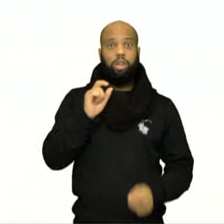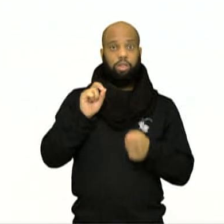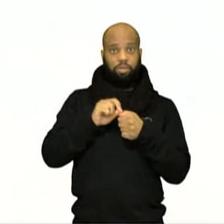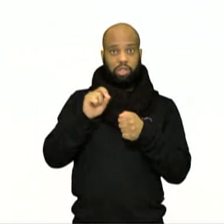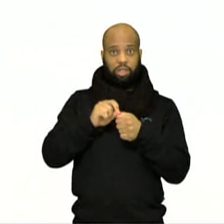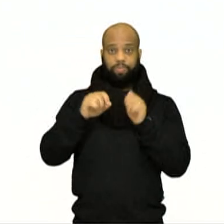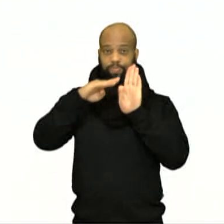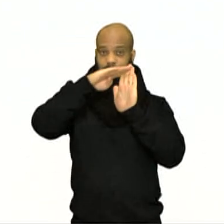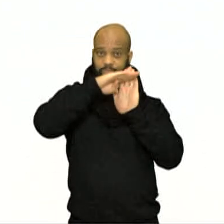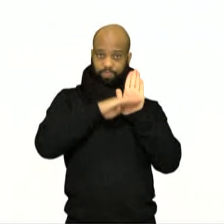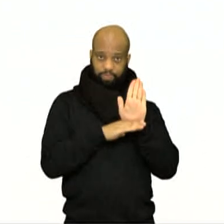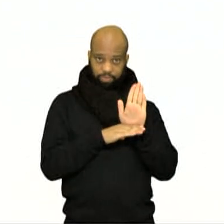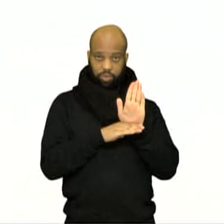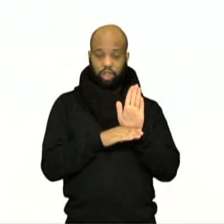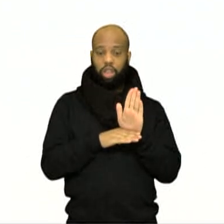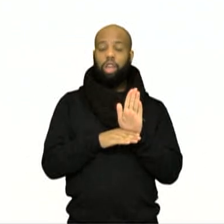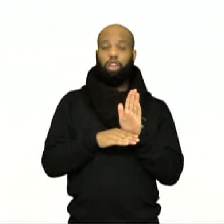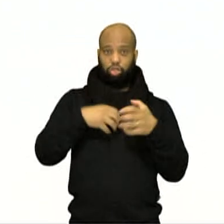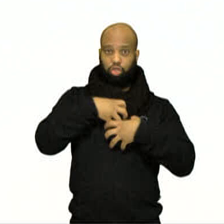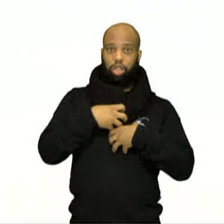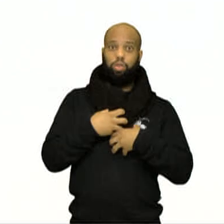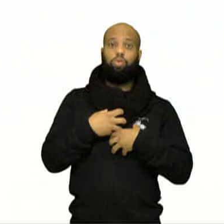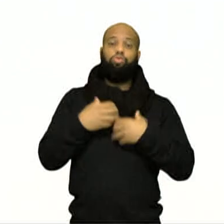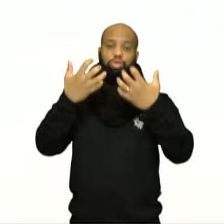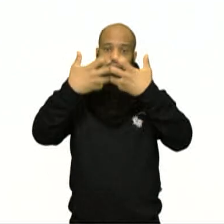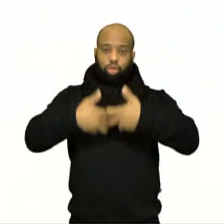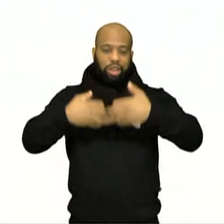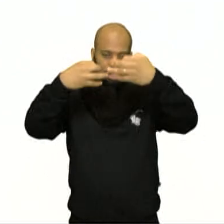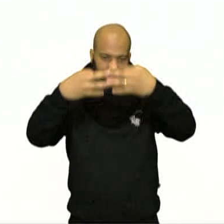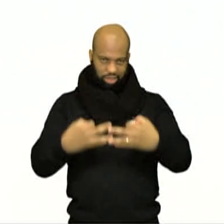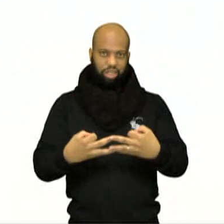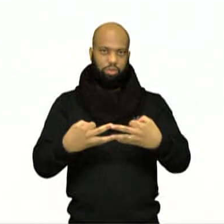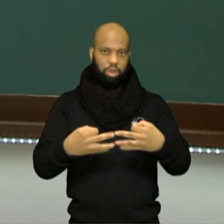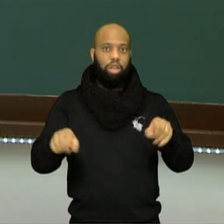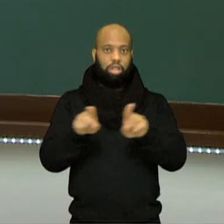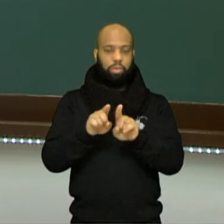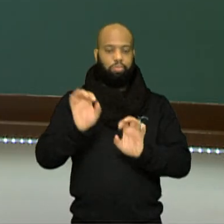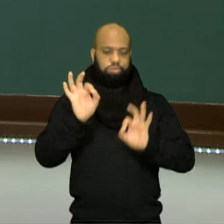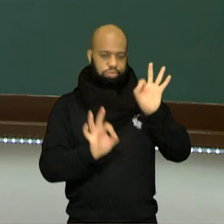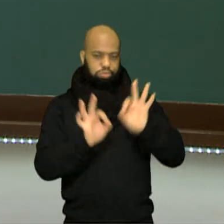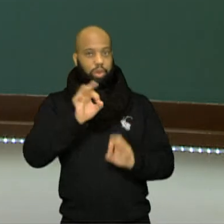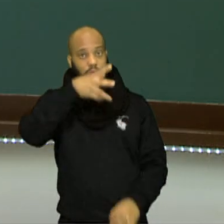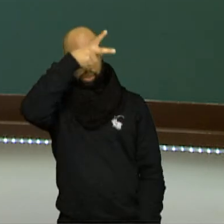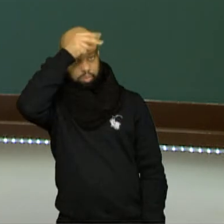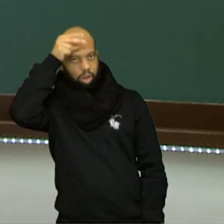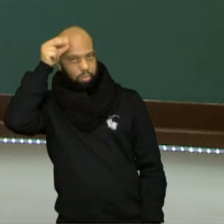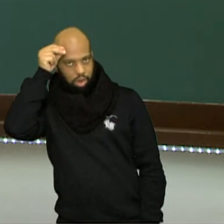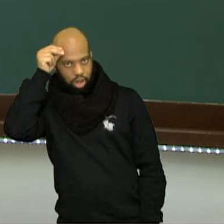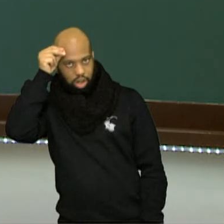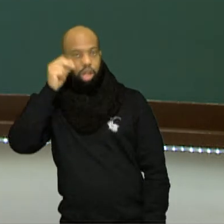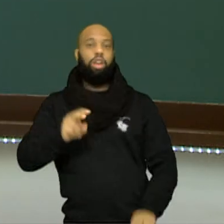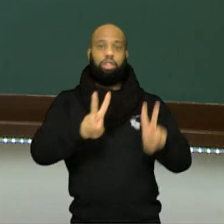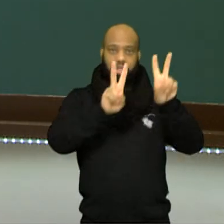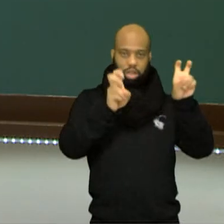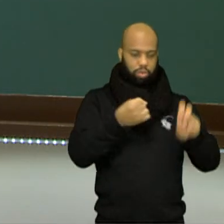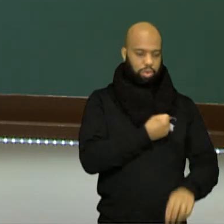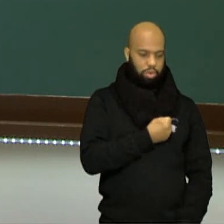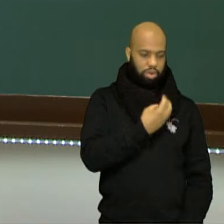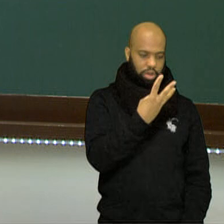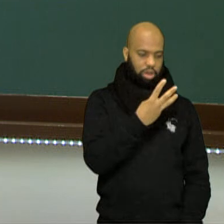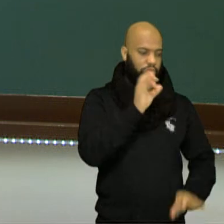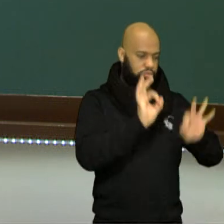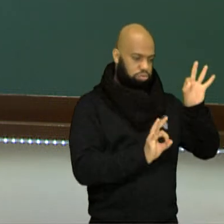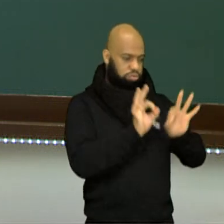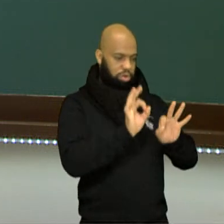estabelecimento de critérios para o bom funcionamento e a organização dos municípios. Lá no título 3, Organização